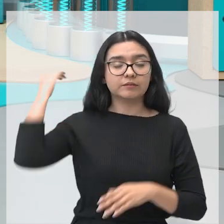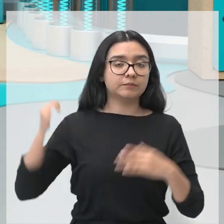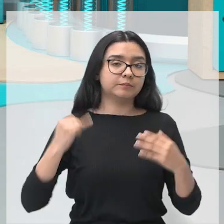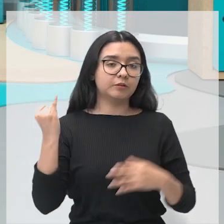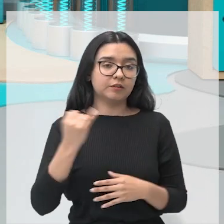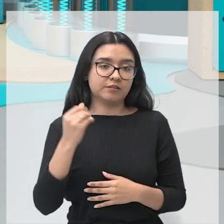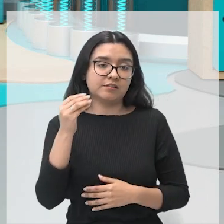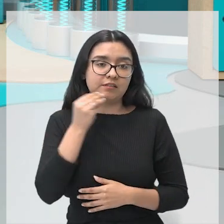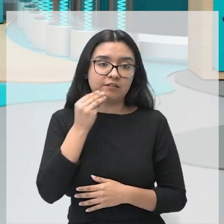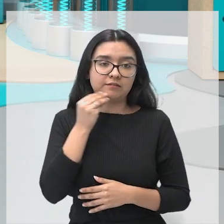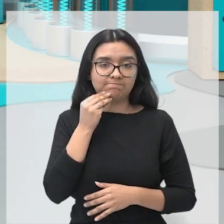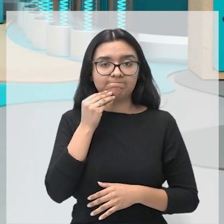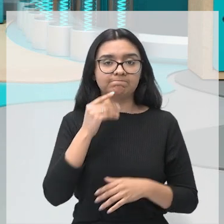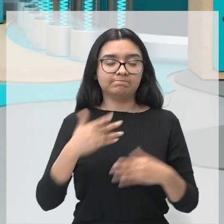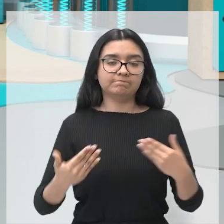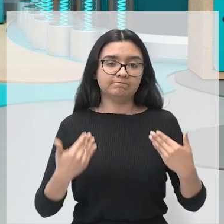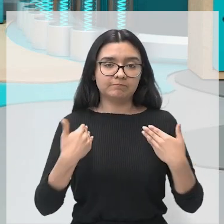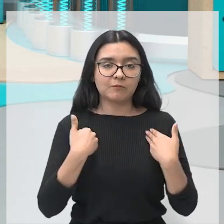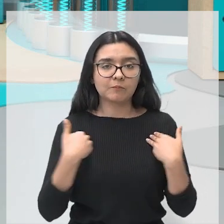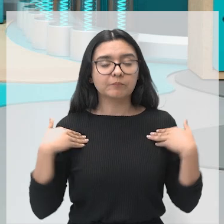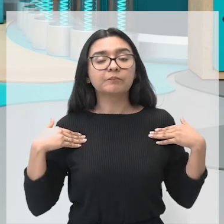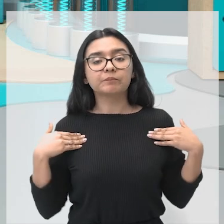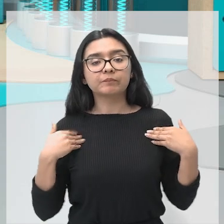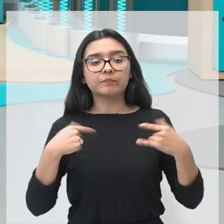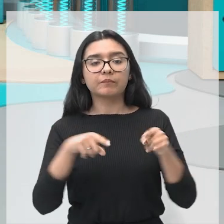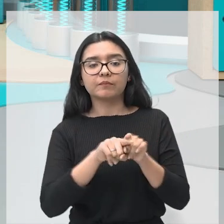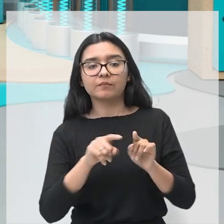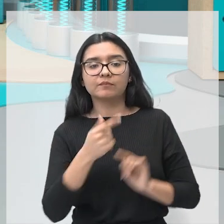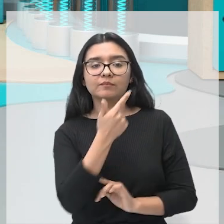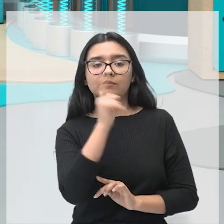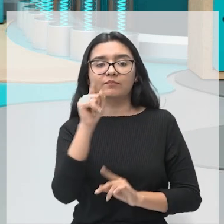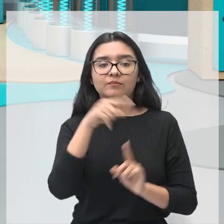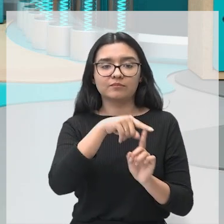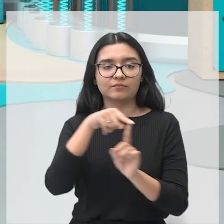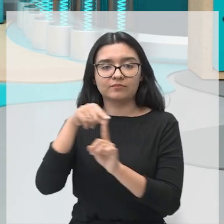corrigir. A gente vai ter outro tipo de